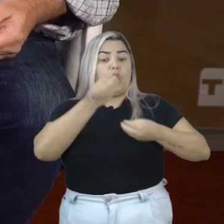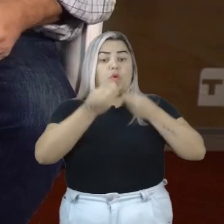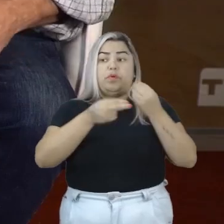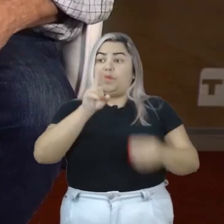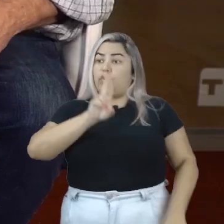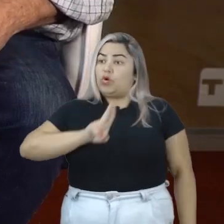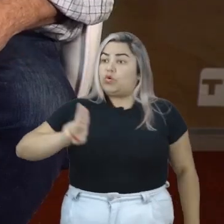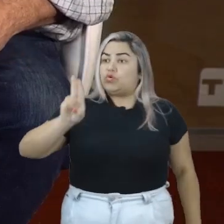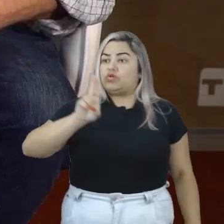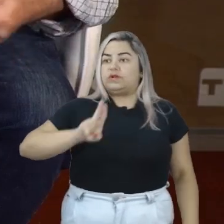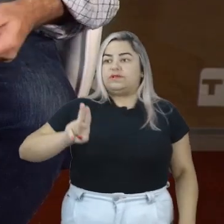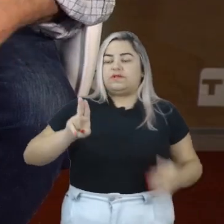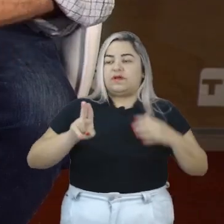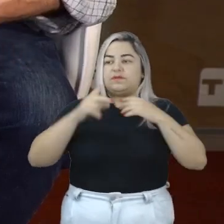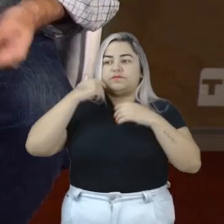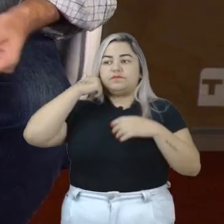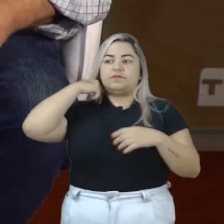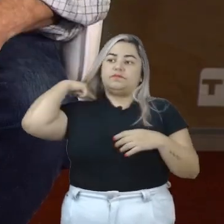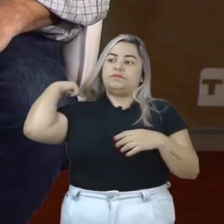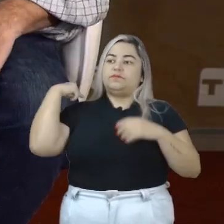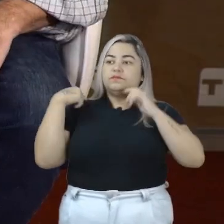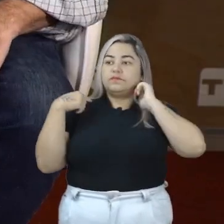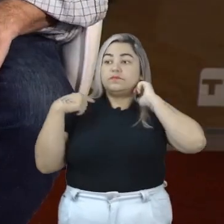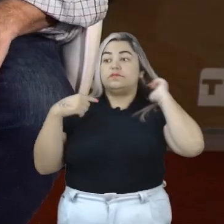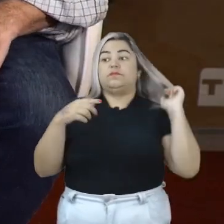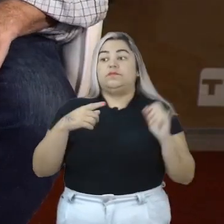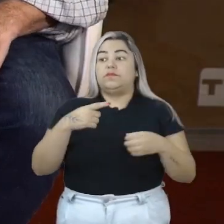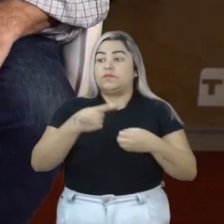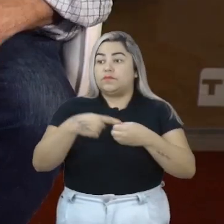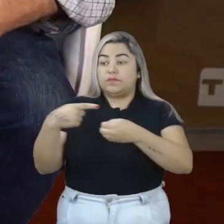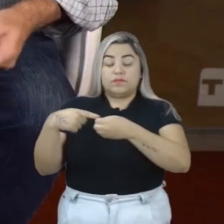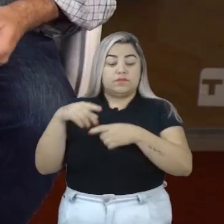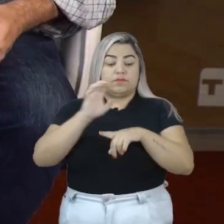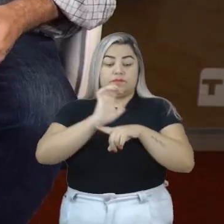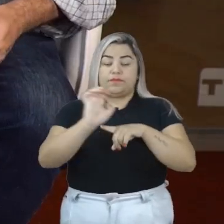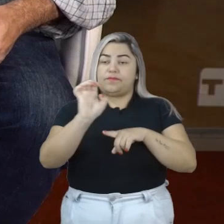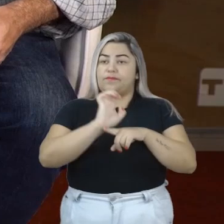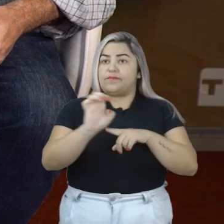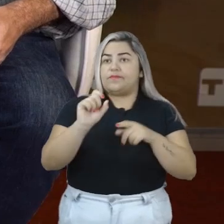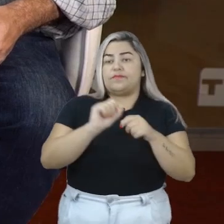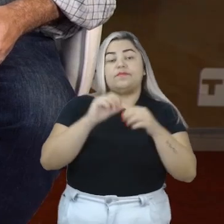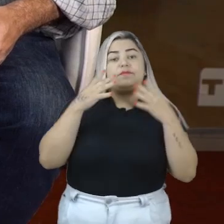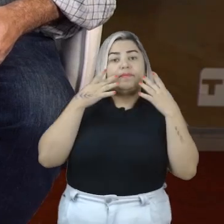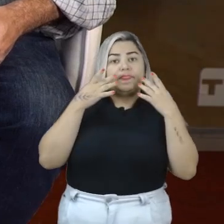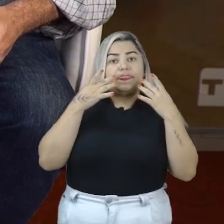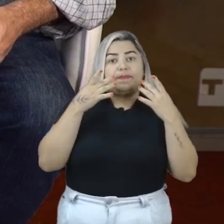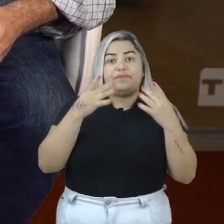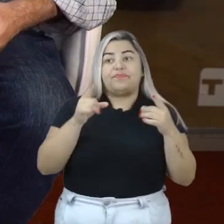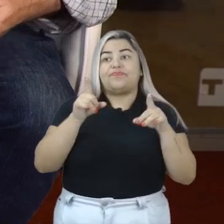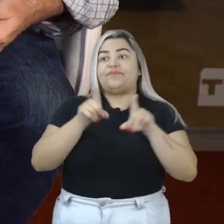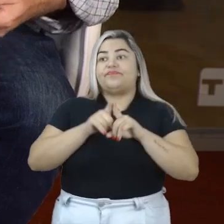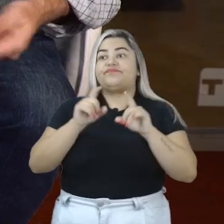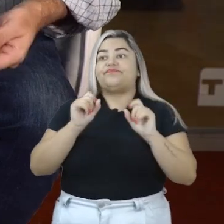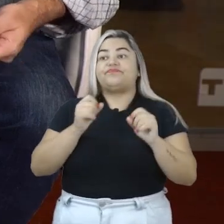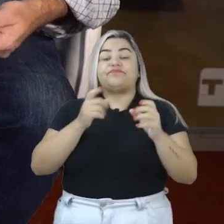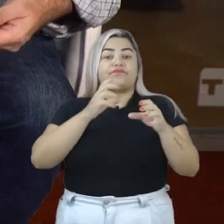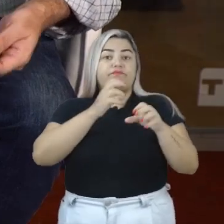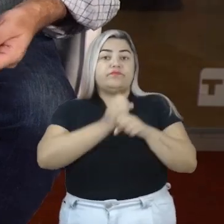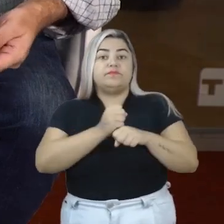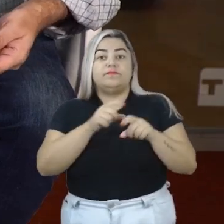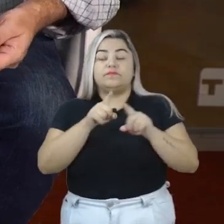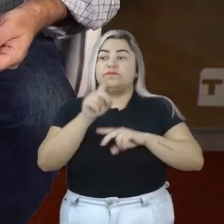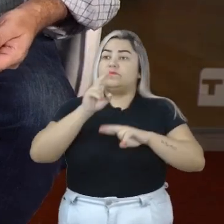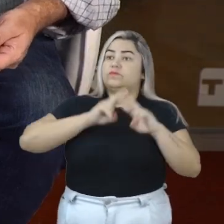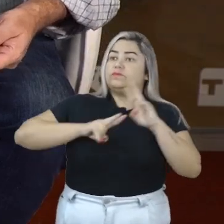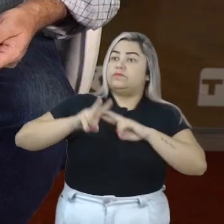utilizá-la. Em cada cidade, em cada estado, fazendo uma prestação de contas, garantindo transparência e